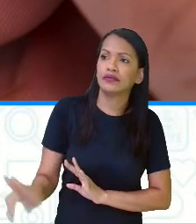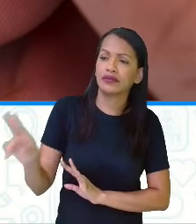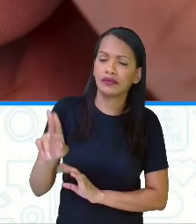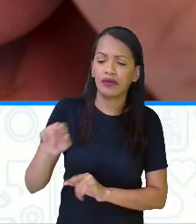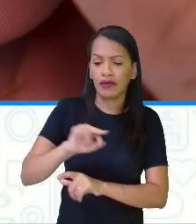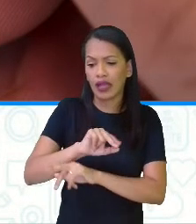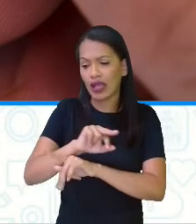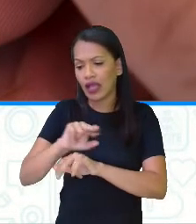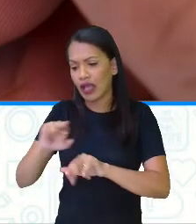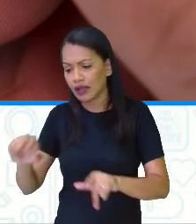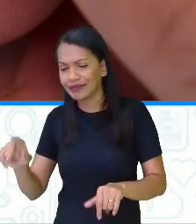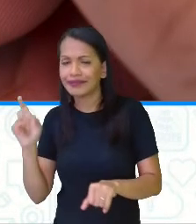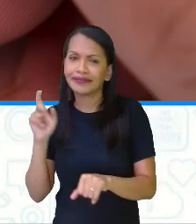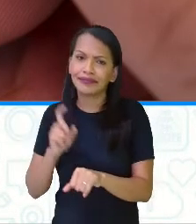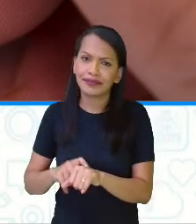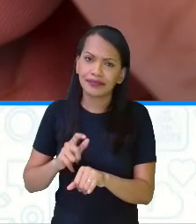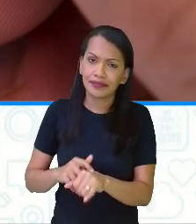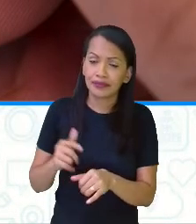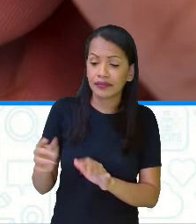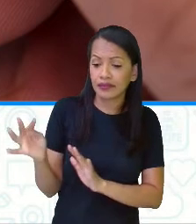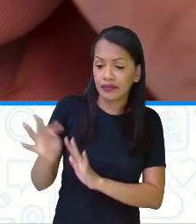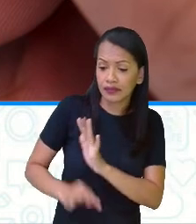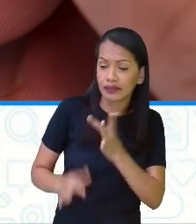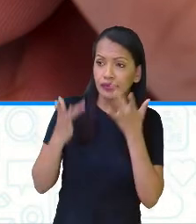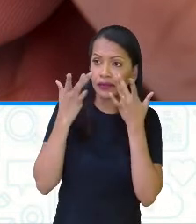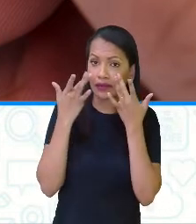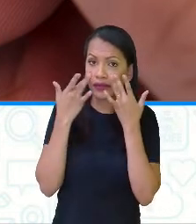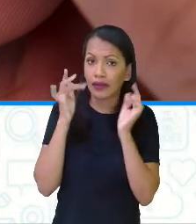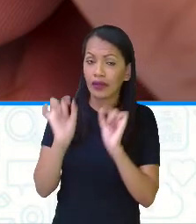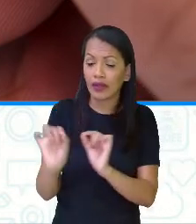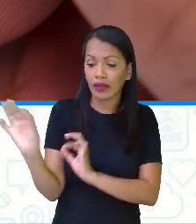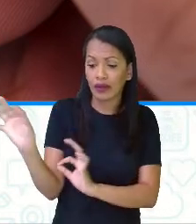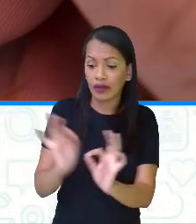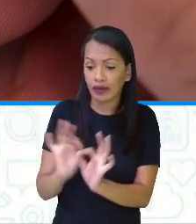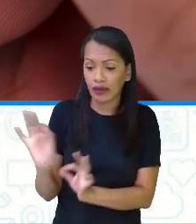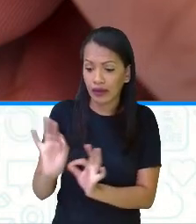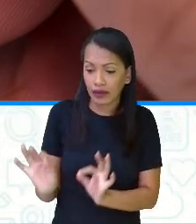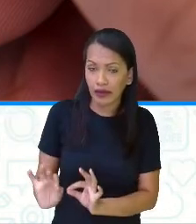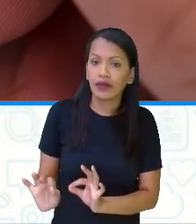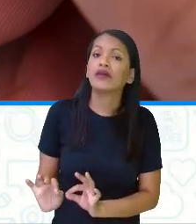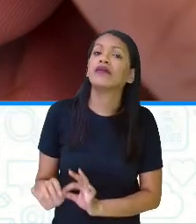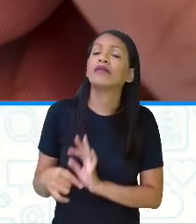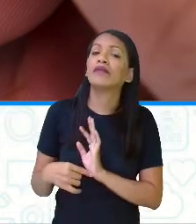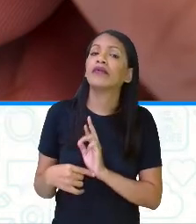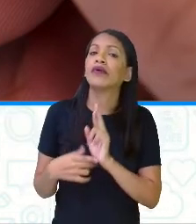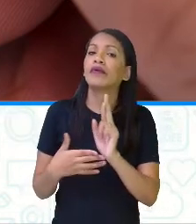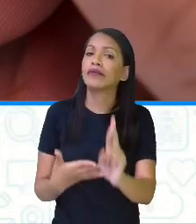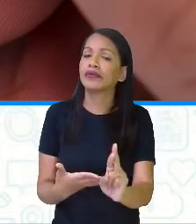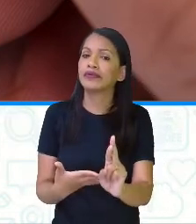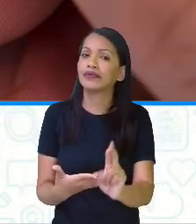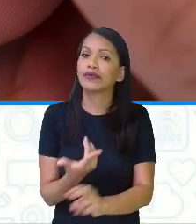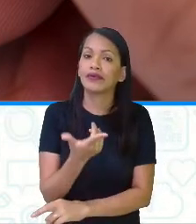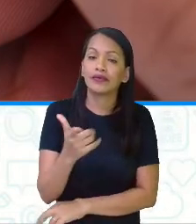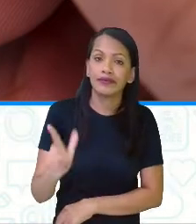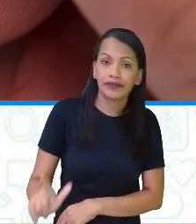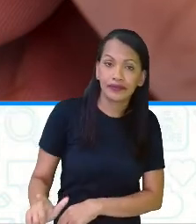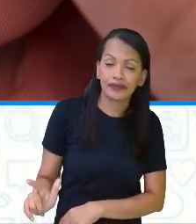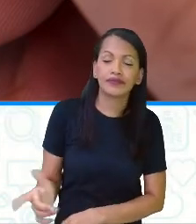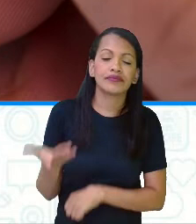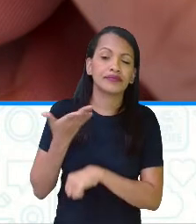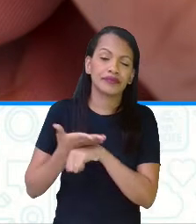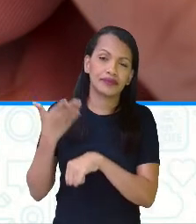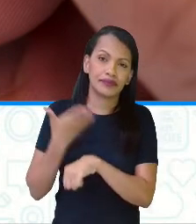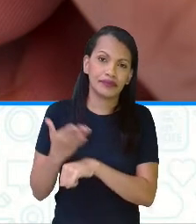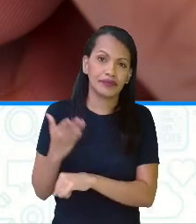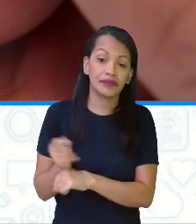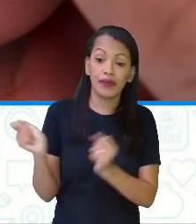momentos. O texto teatral ou dramático são aqueles produzidos para serem representados ou ensinados